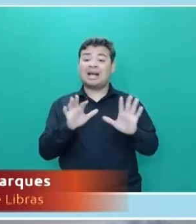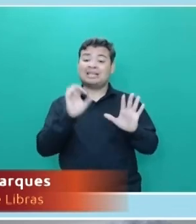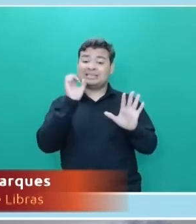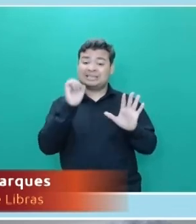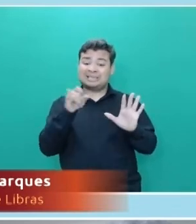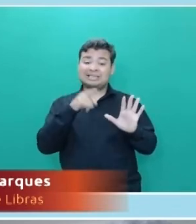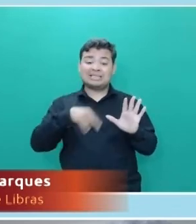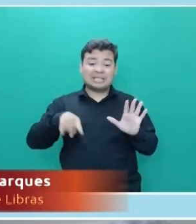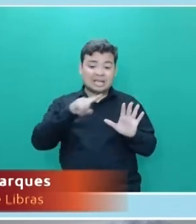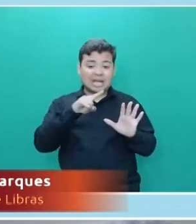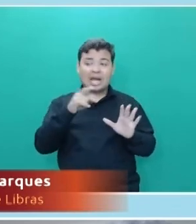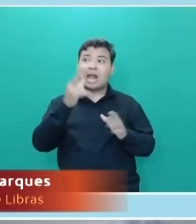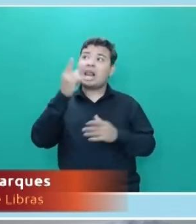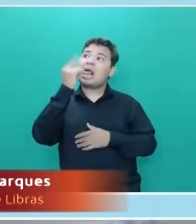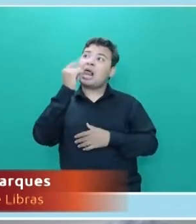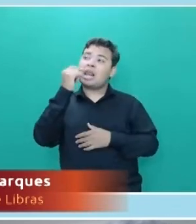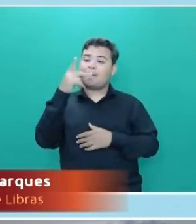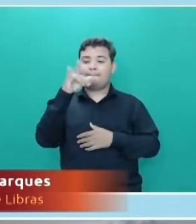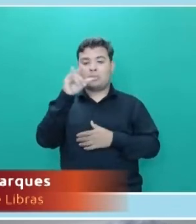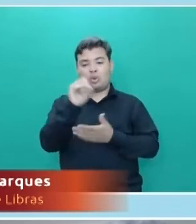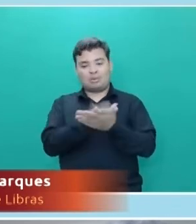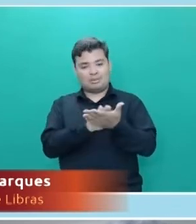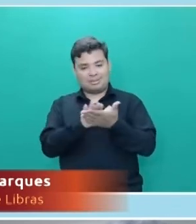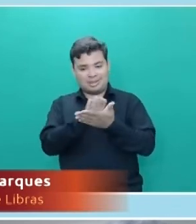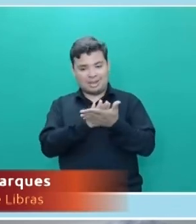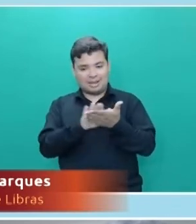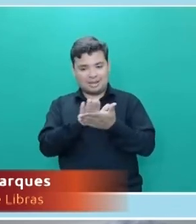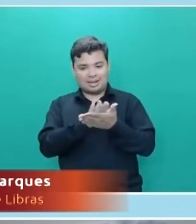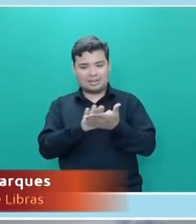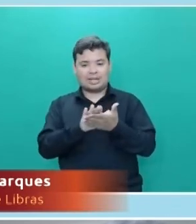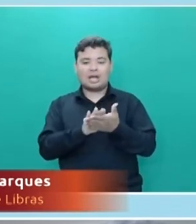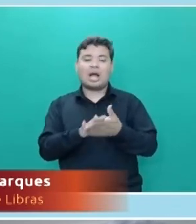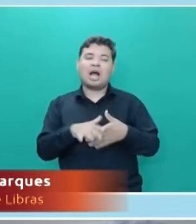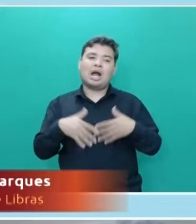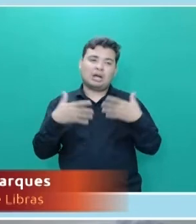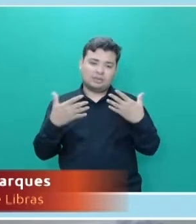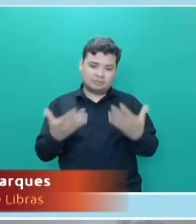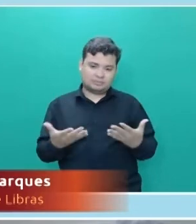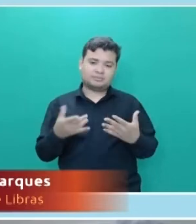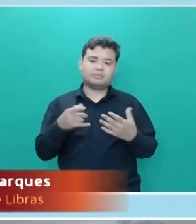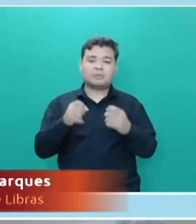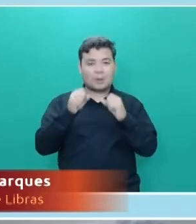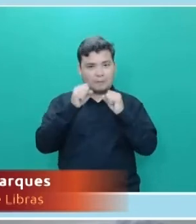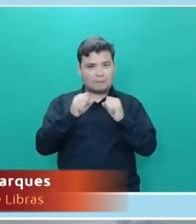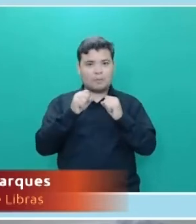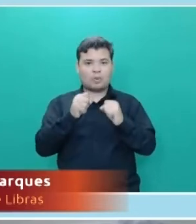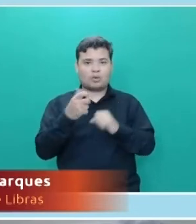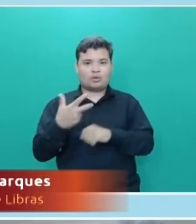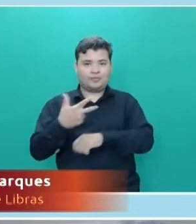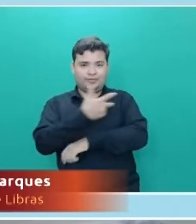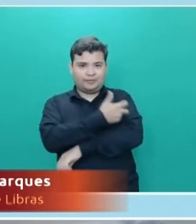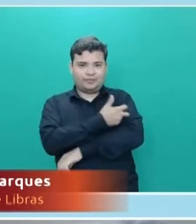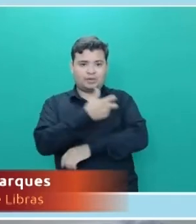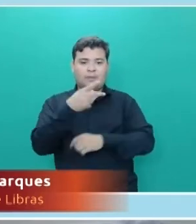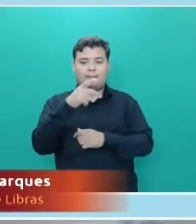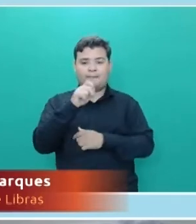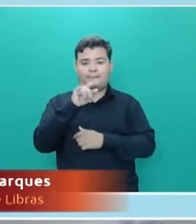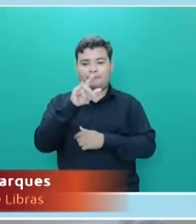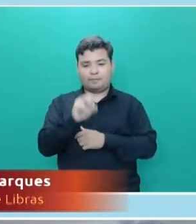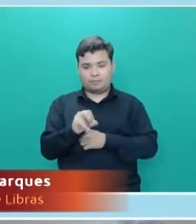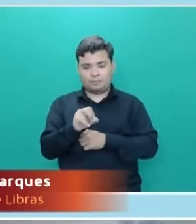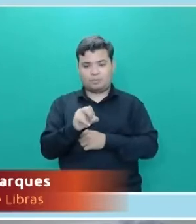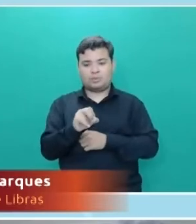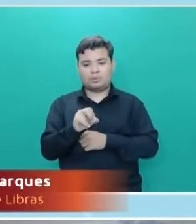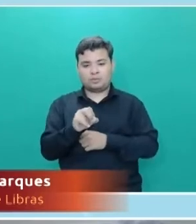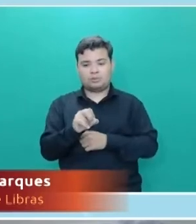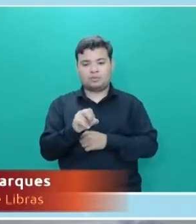dose registrada ou realmente não foram vacinadas. Aí sim, elas podem receber a vacina inativada, né, que aí